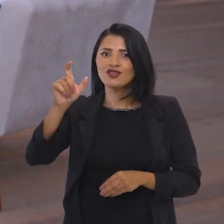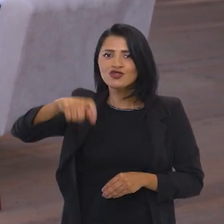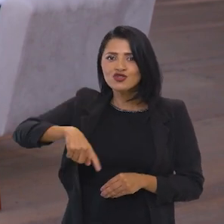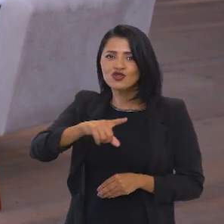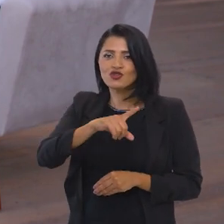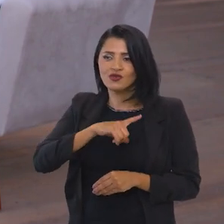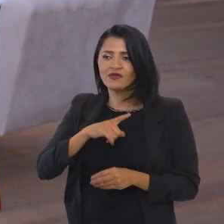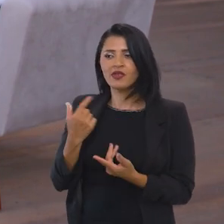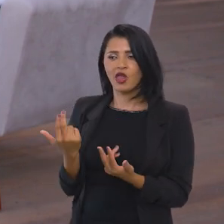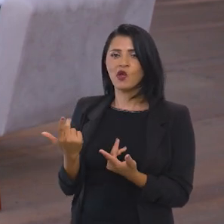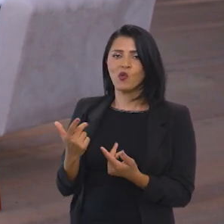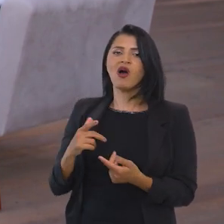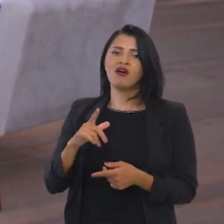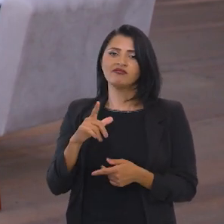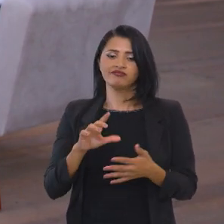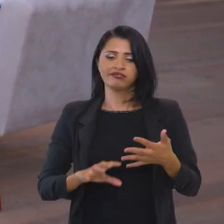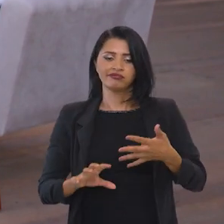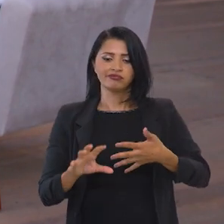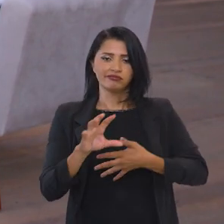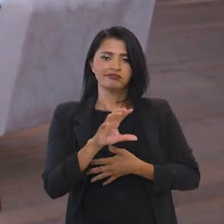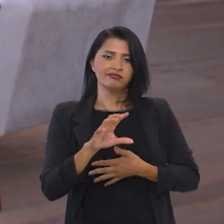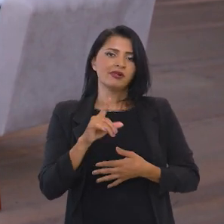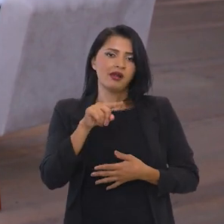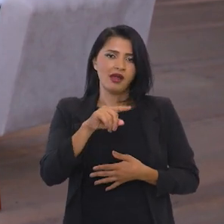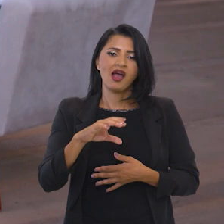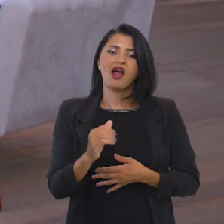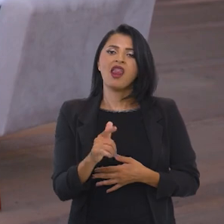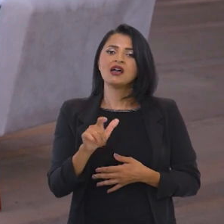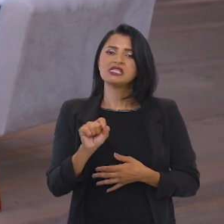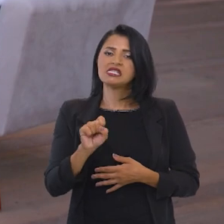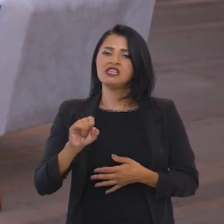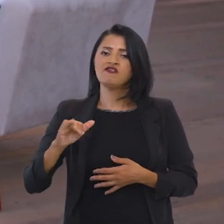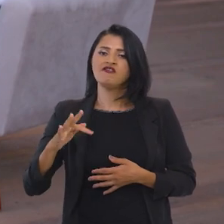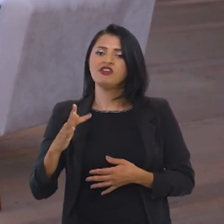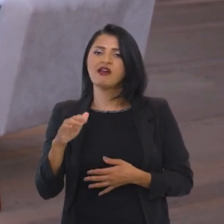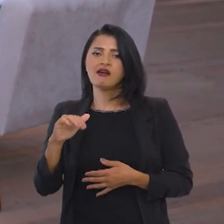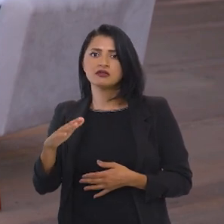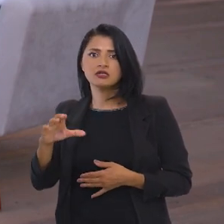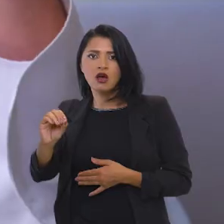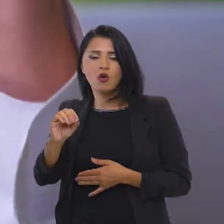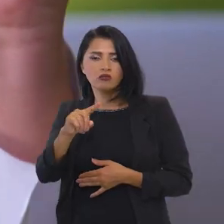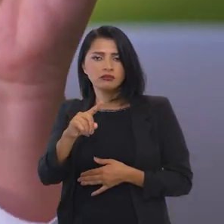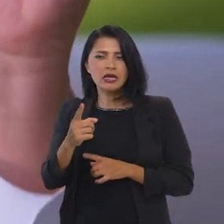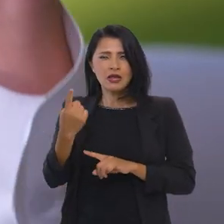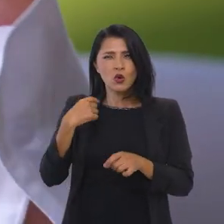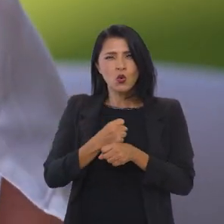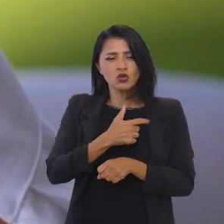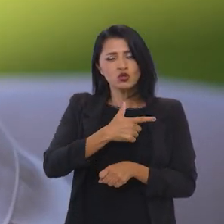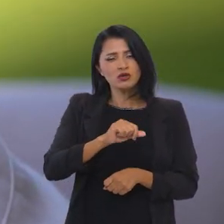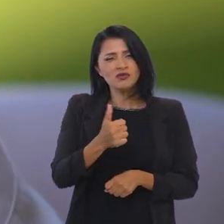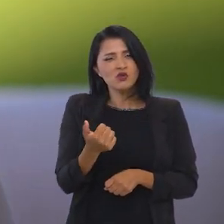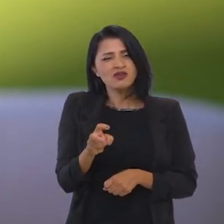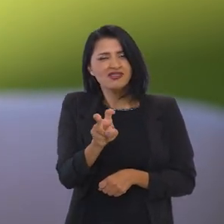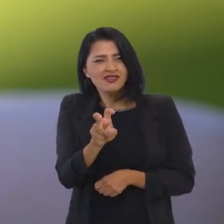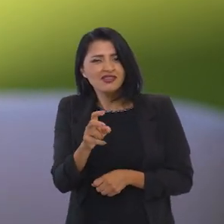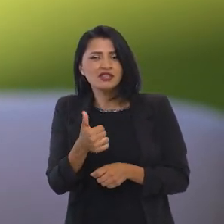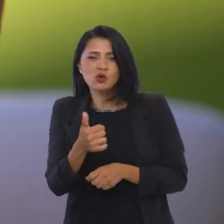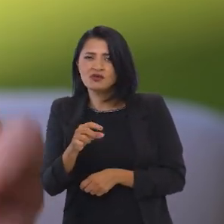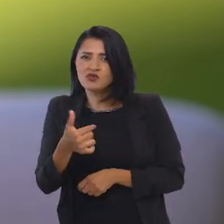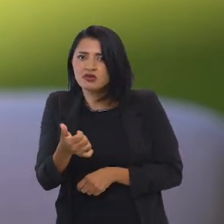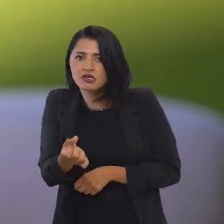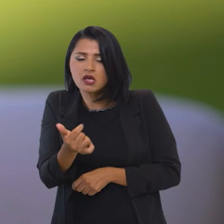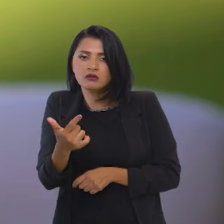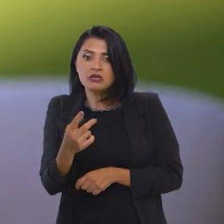crédito, exatamente essa a expressão que a gente usa, classificação, nós saímos de uma arrecadação 2015, 2016